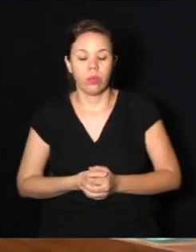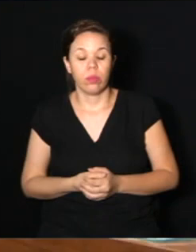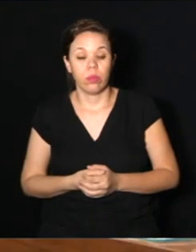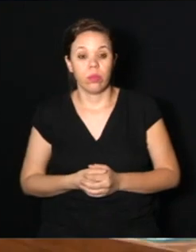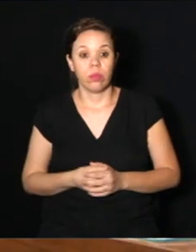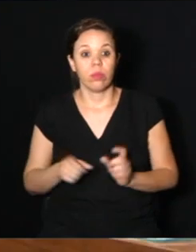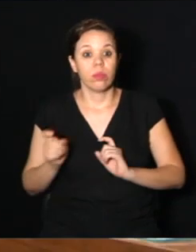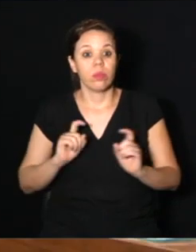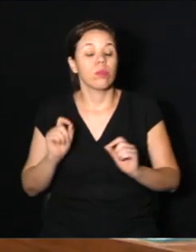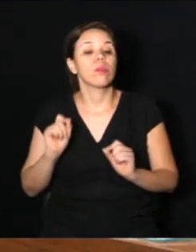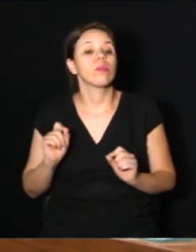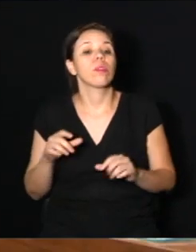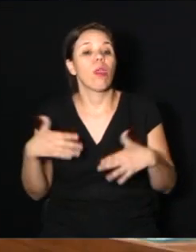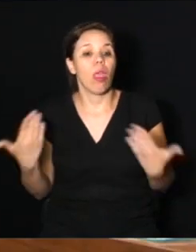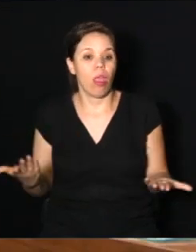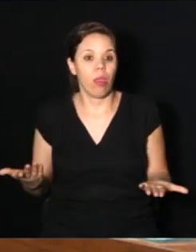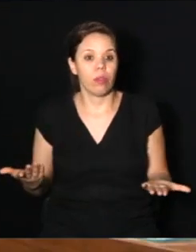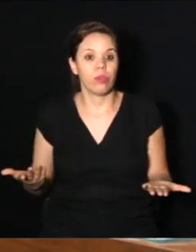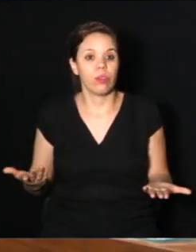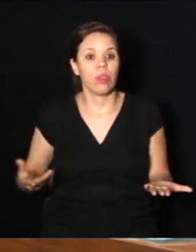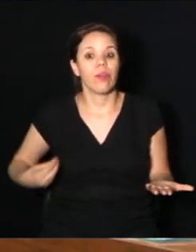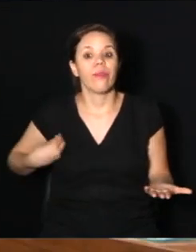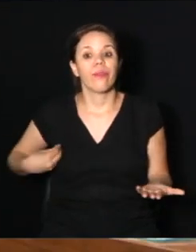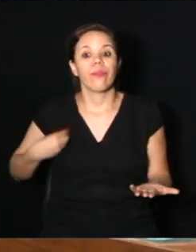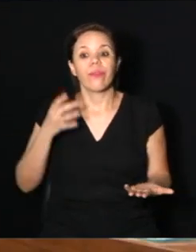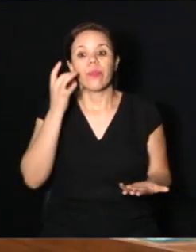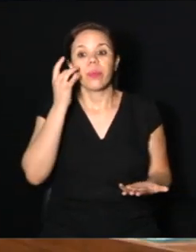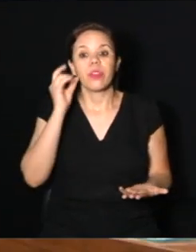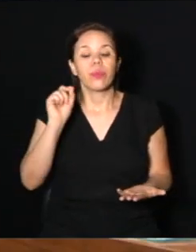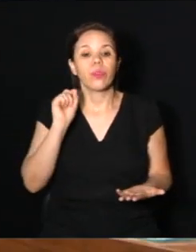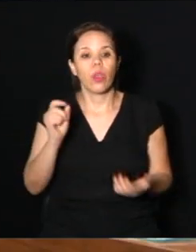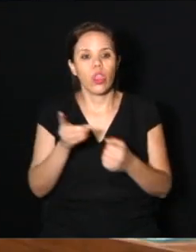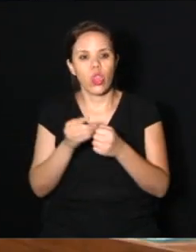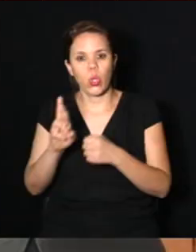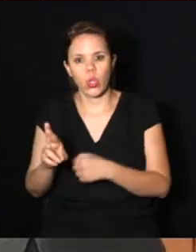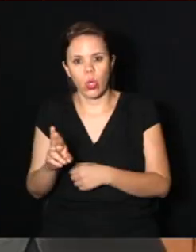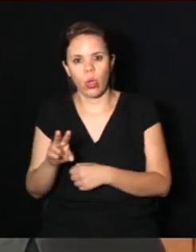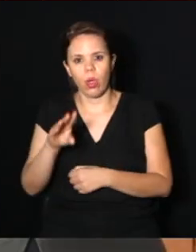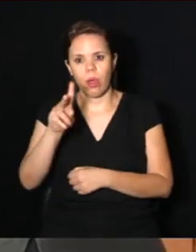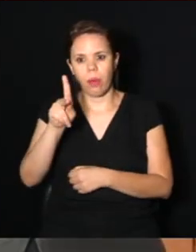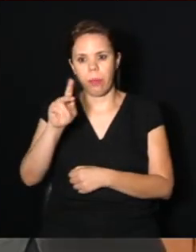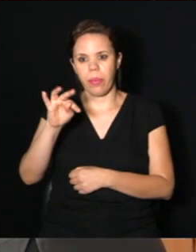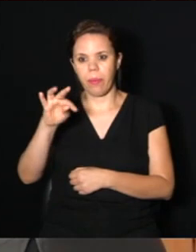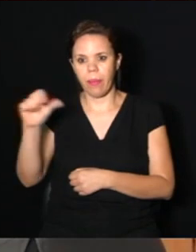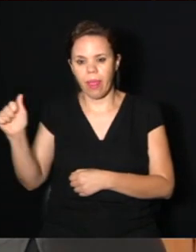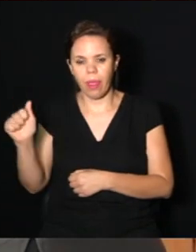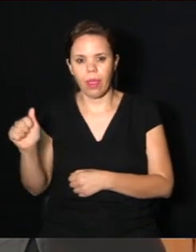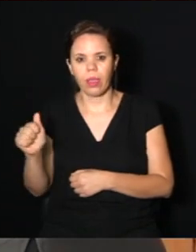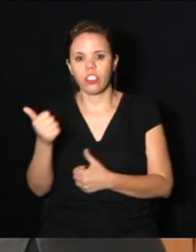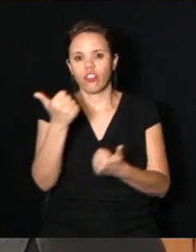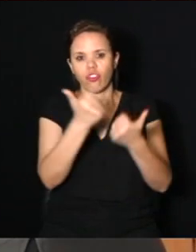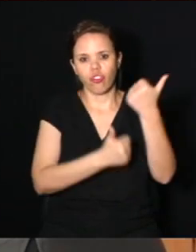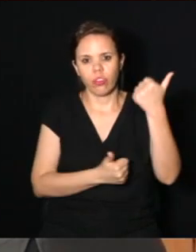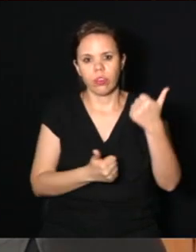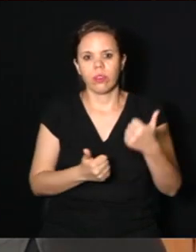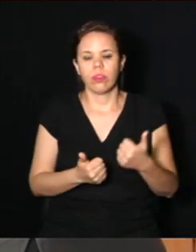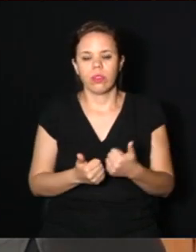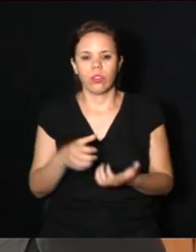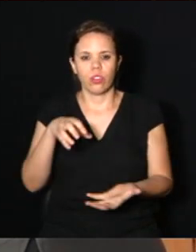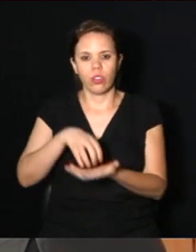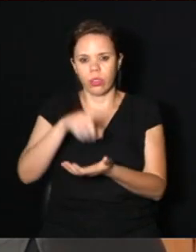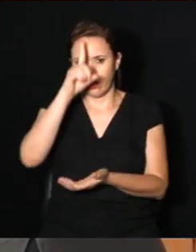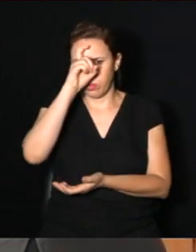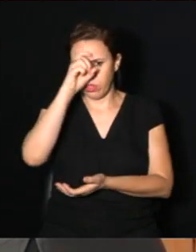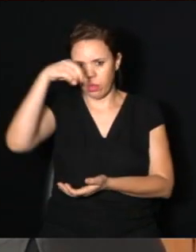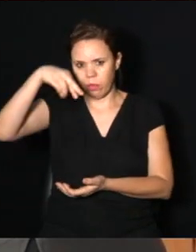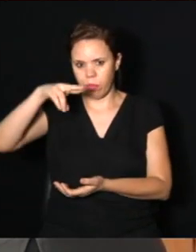reunião da qual esteve presente aí o doutor Pimenta, a diretoria da Rede Mário Gatti,